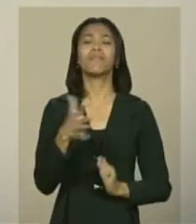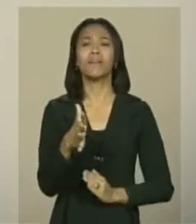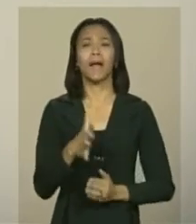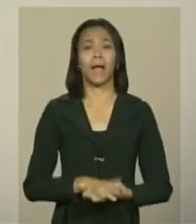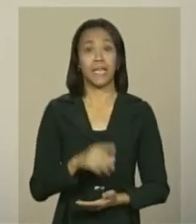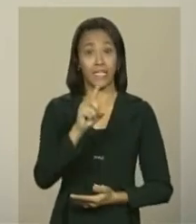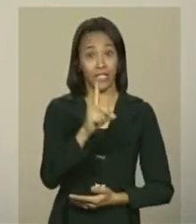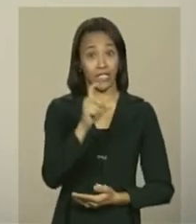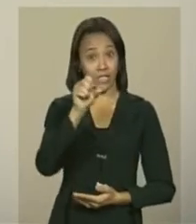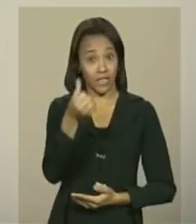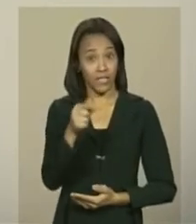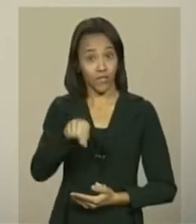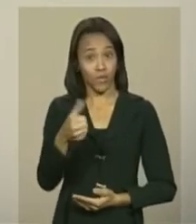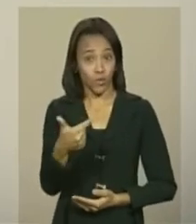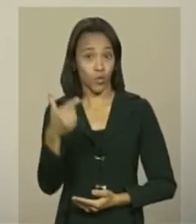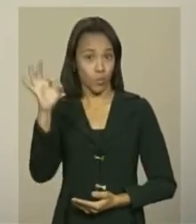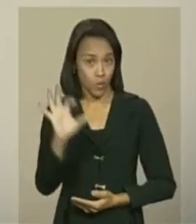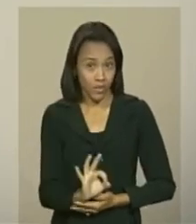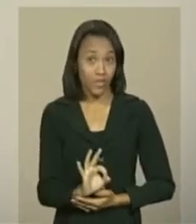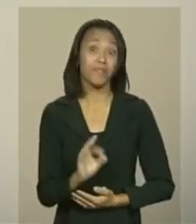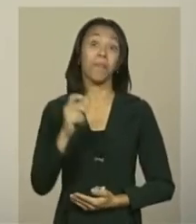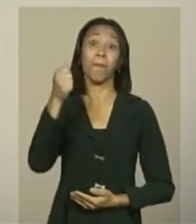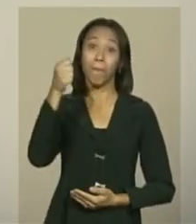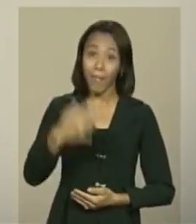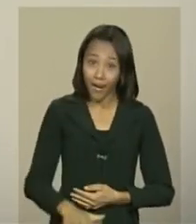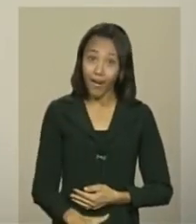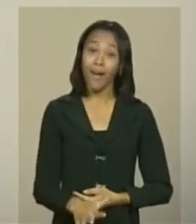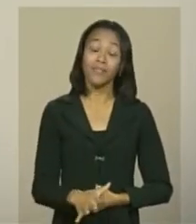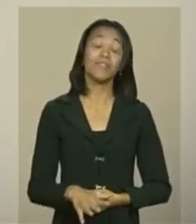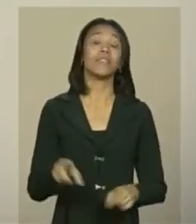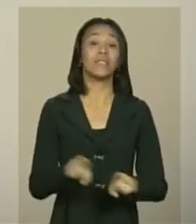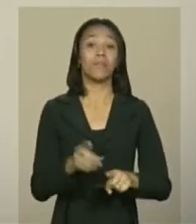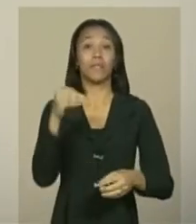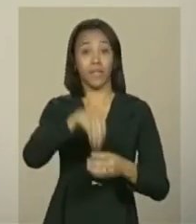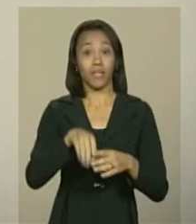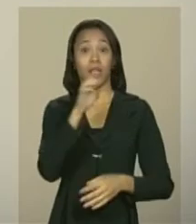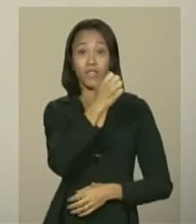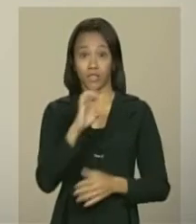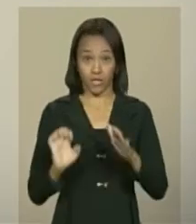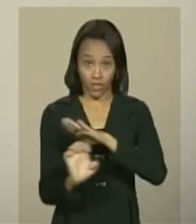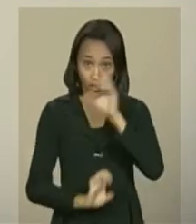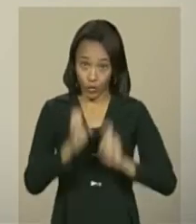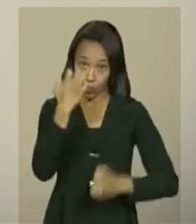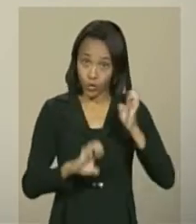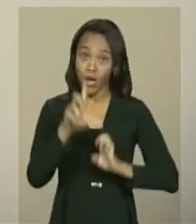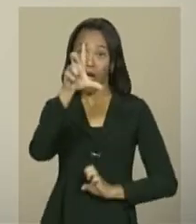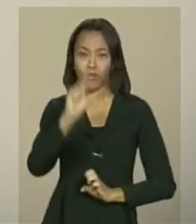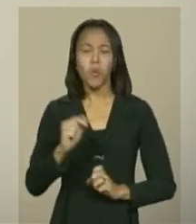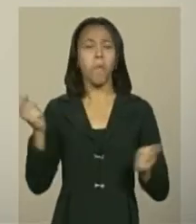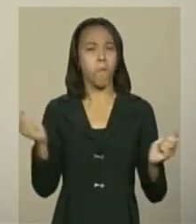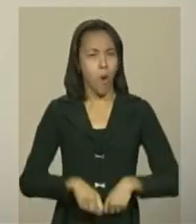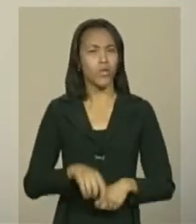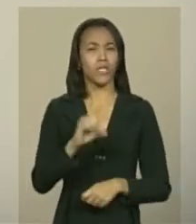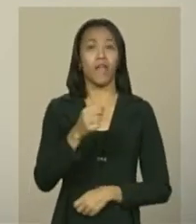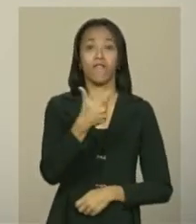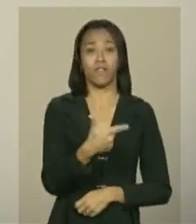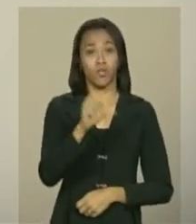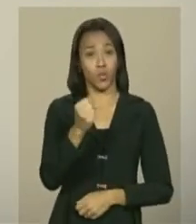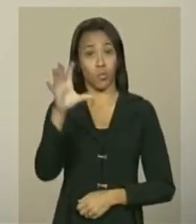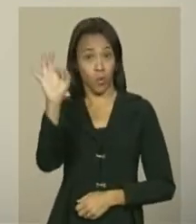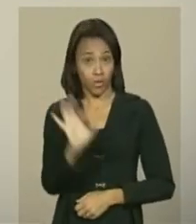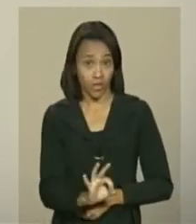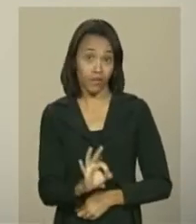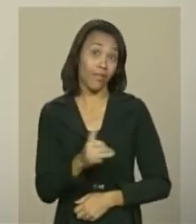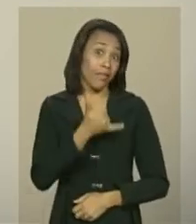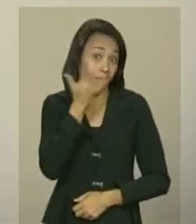ficar 16,2 por cento mais barato nas indústrias a redução pode chegar a vinte e oito